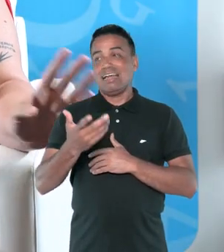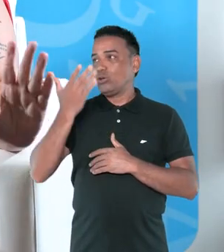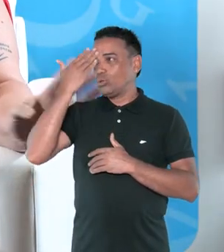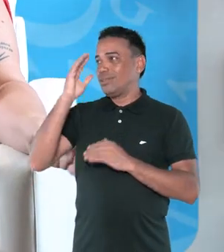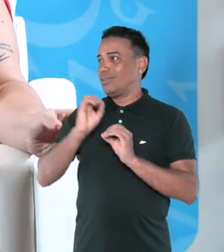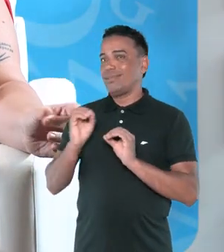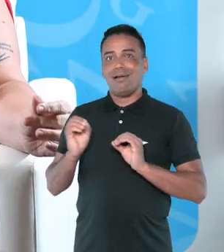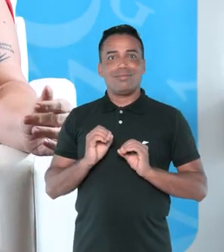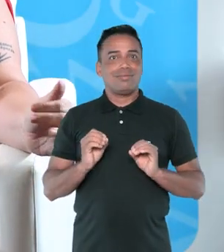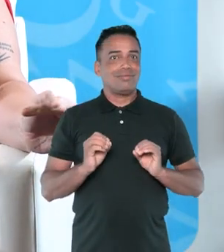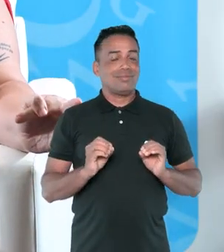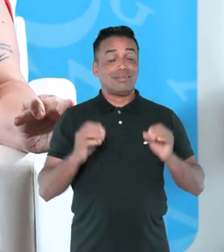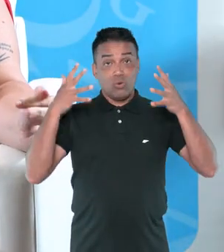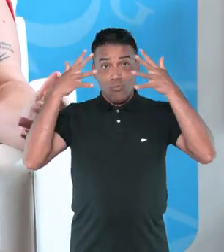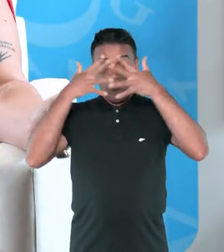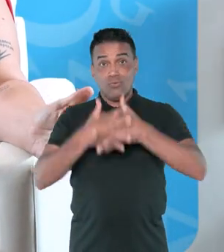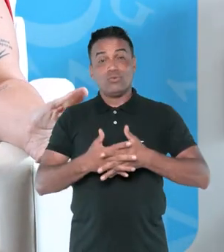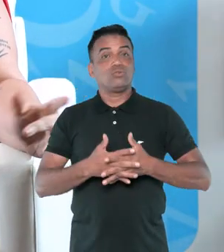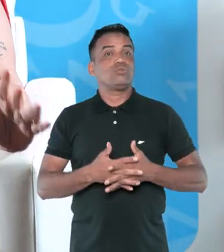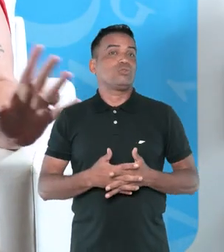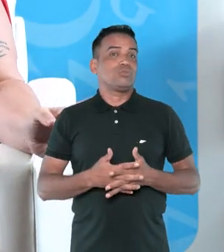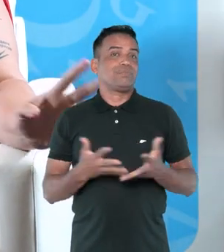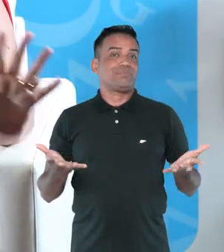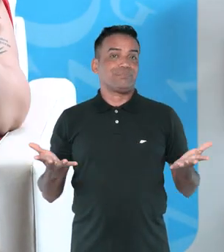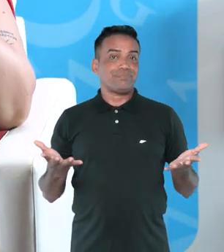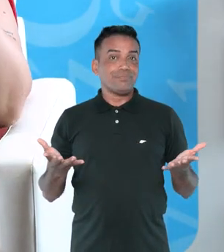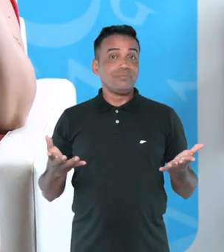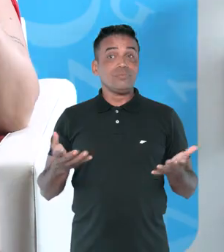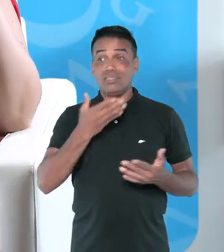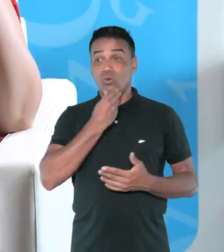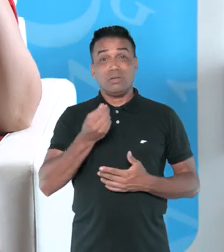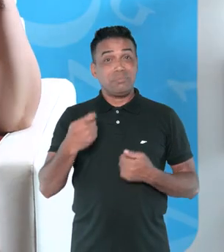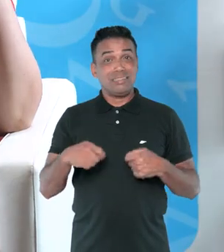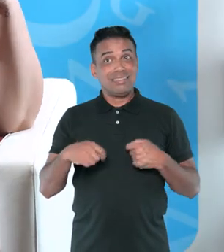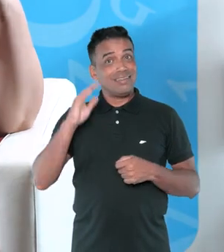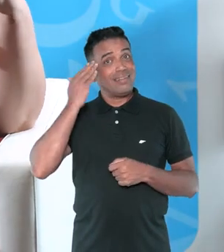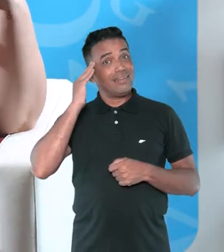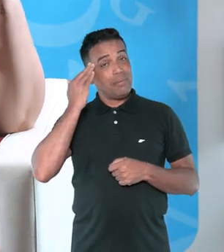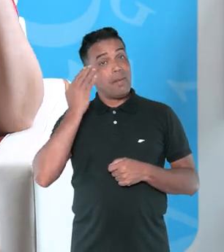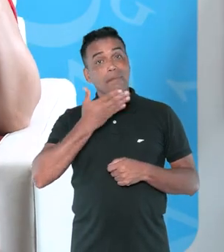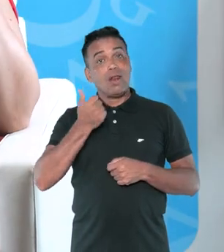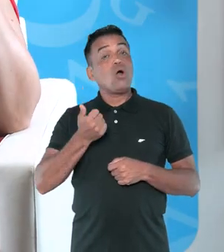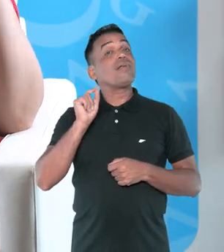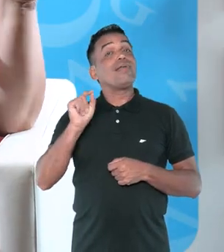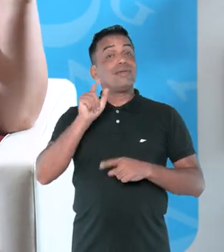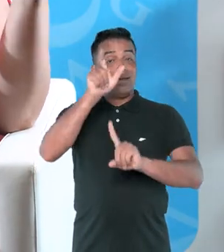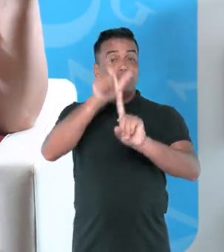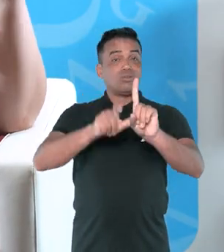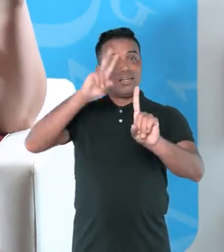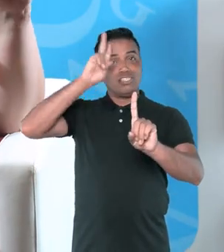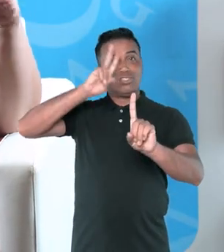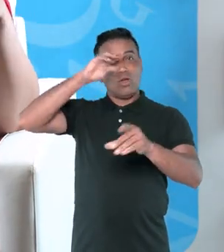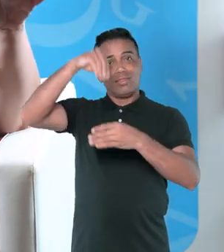entendendo nada, está confuso, não sei para onde é que esse homem vai, eu acho que você precisa entender melhor o seu personagem. Pensa mais um